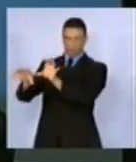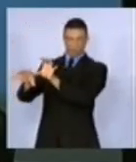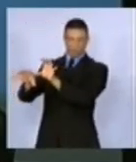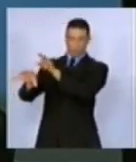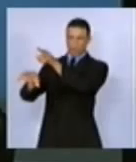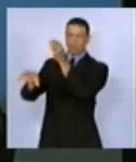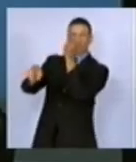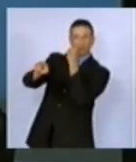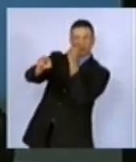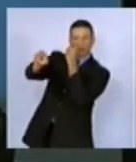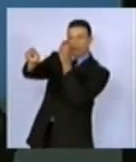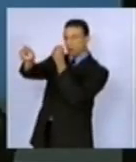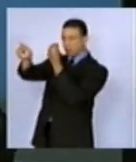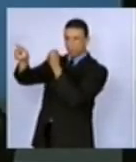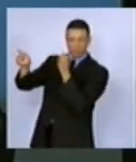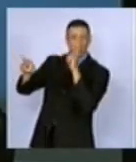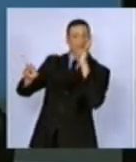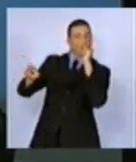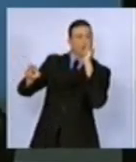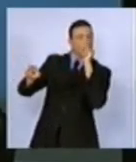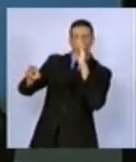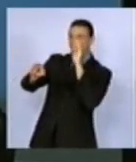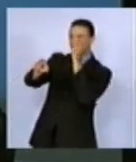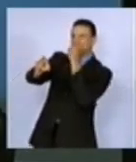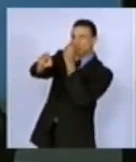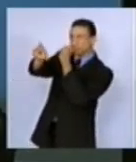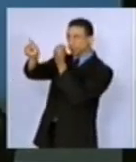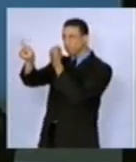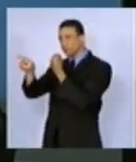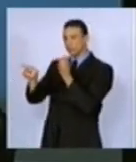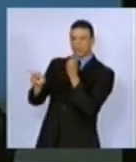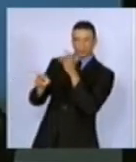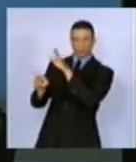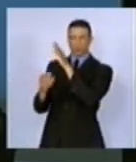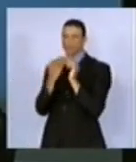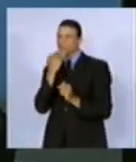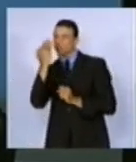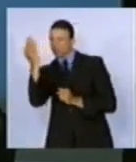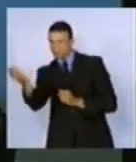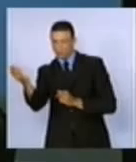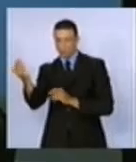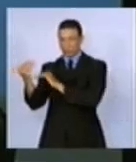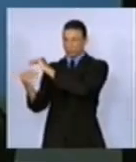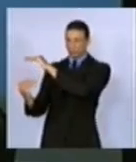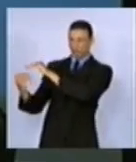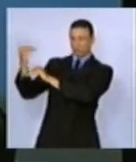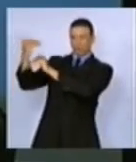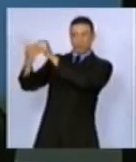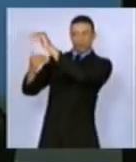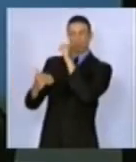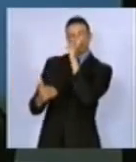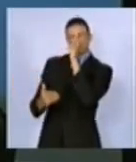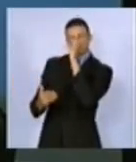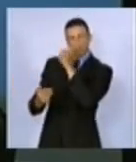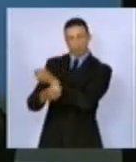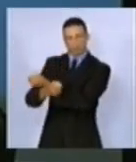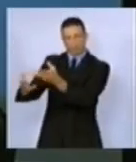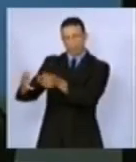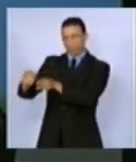vulnerabilidade disponibilidade de água o licenciamento vem apertando gradativamente o consumo de água nessas unidades